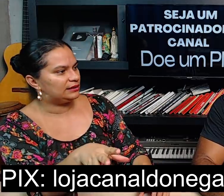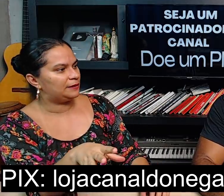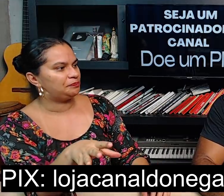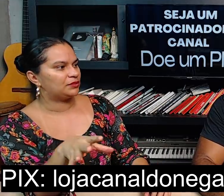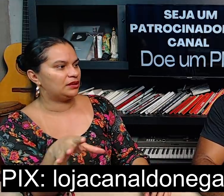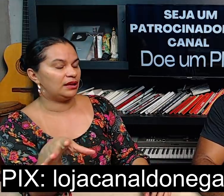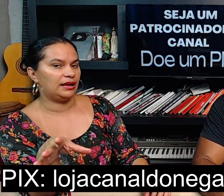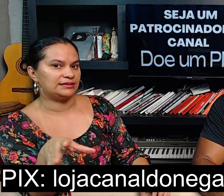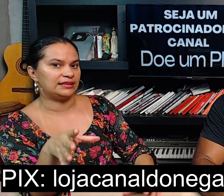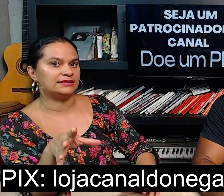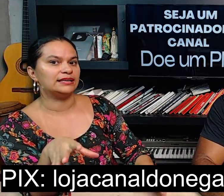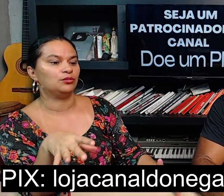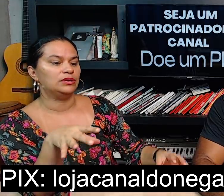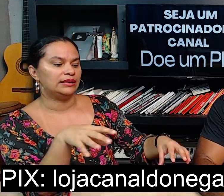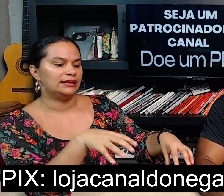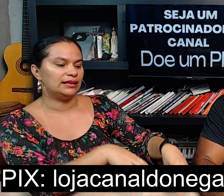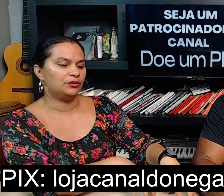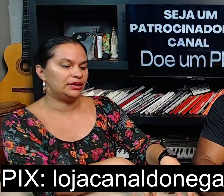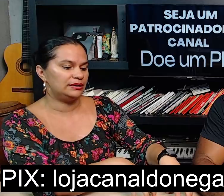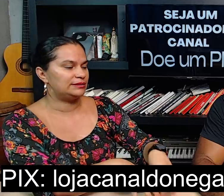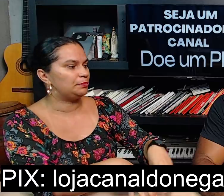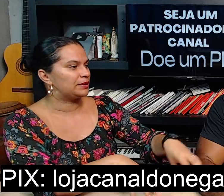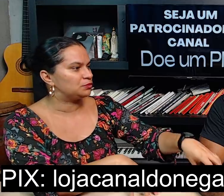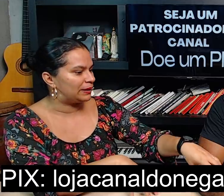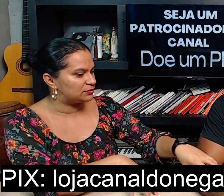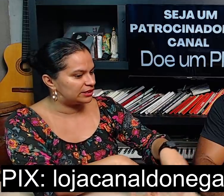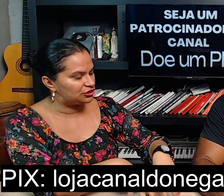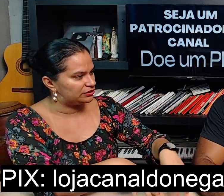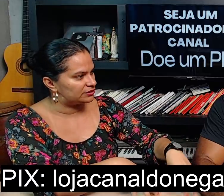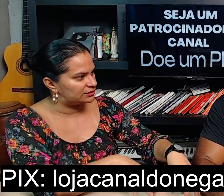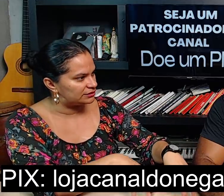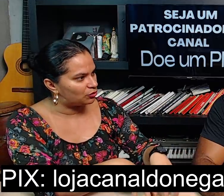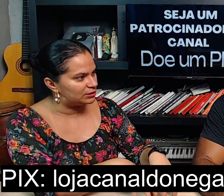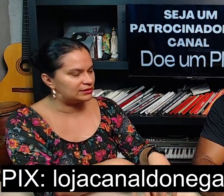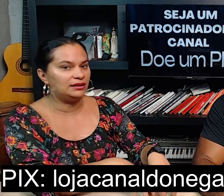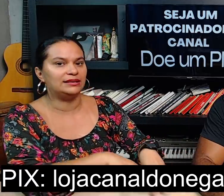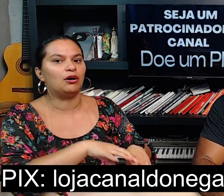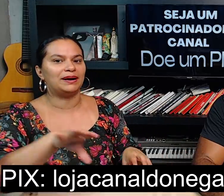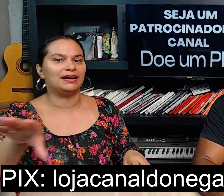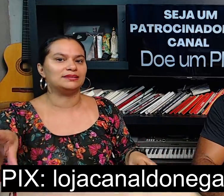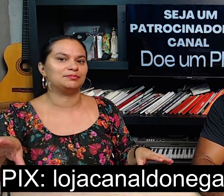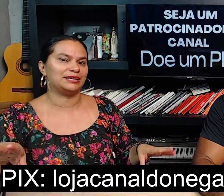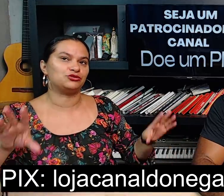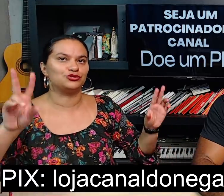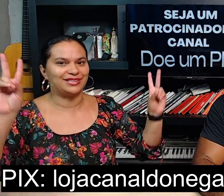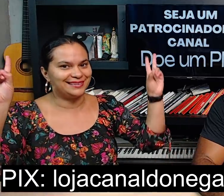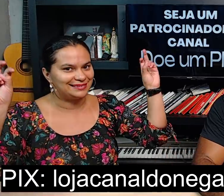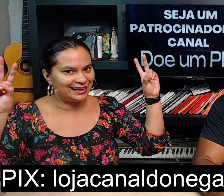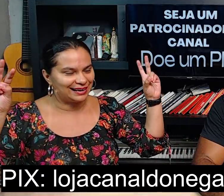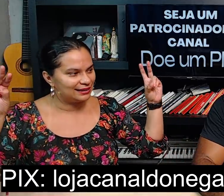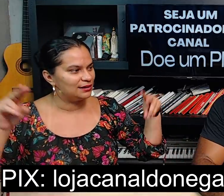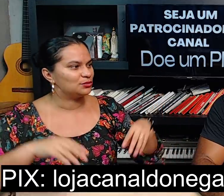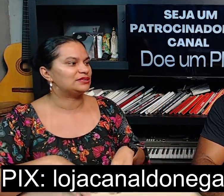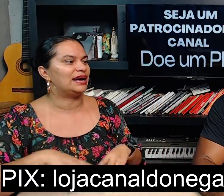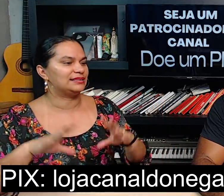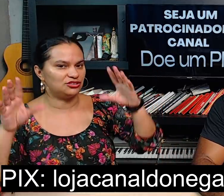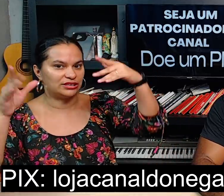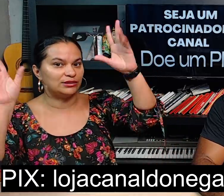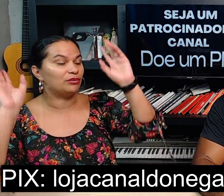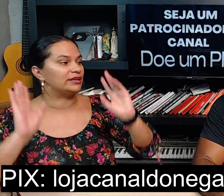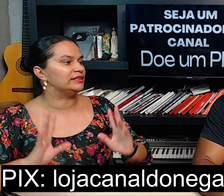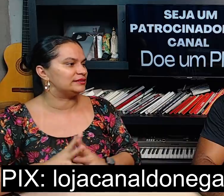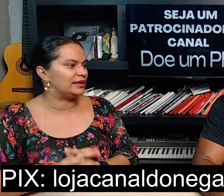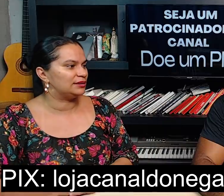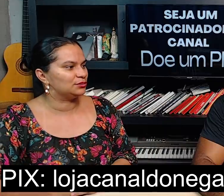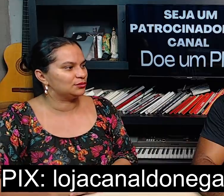que ele, né? E é essa questão da Lei Rouanet ser para os artistas que estão começando e não pra sustentar os caras que já